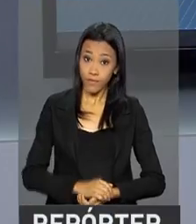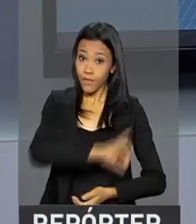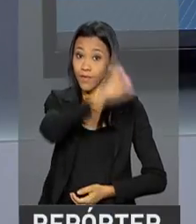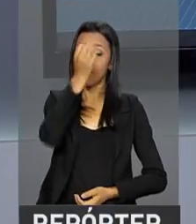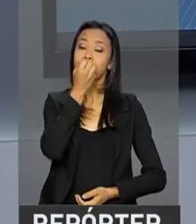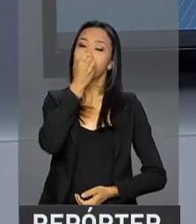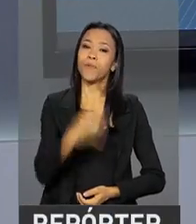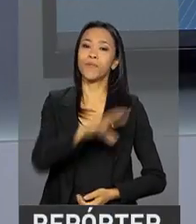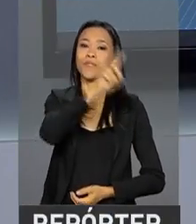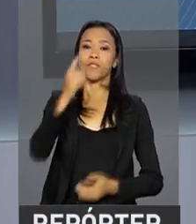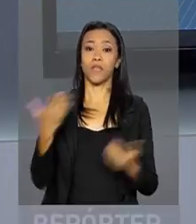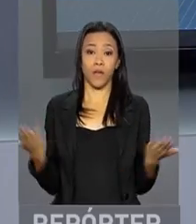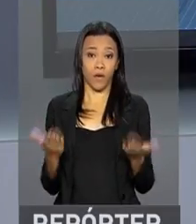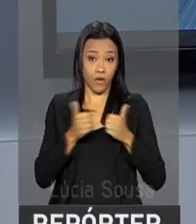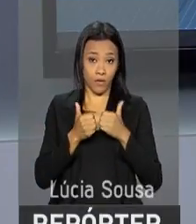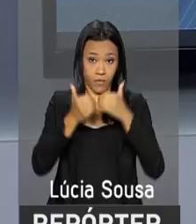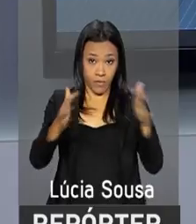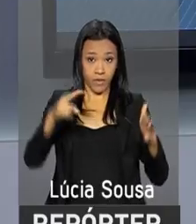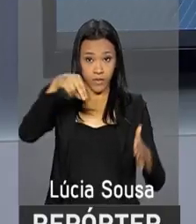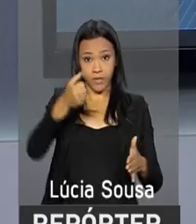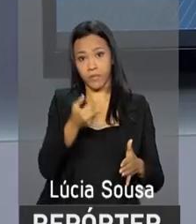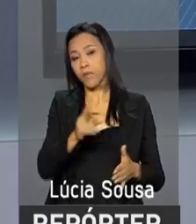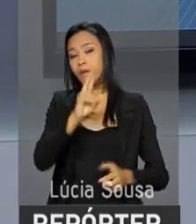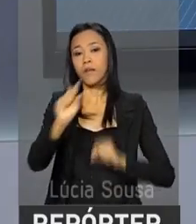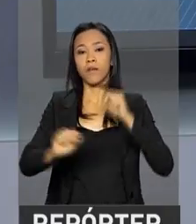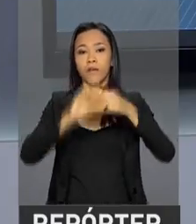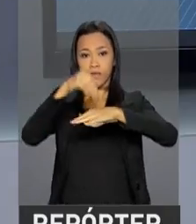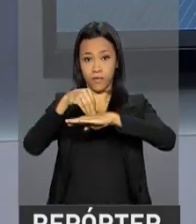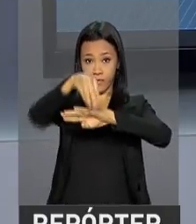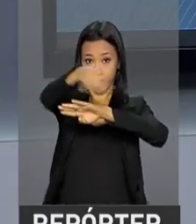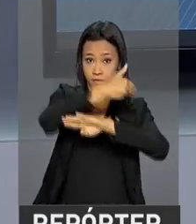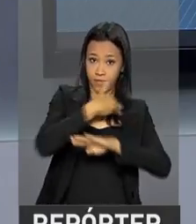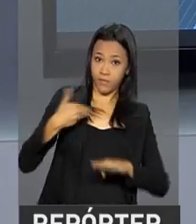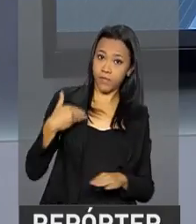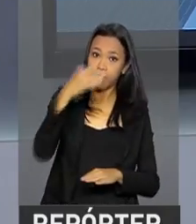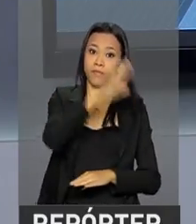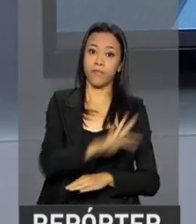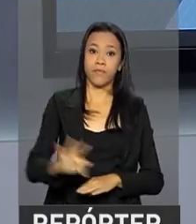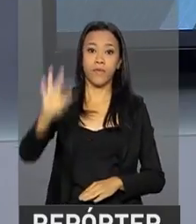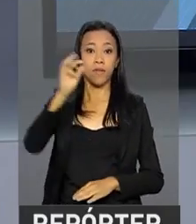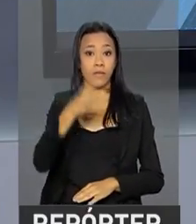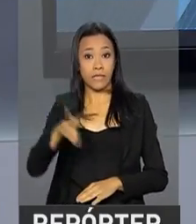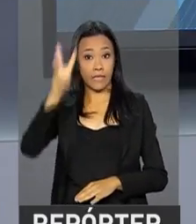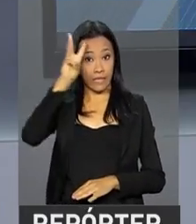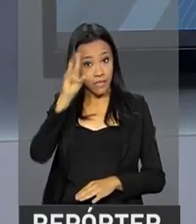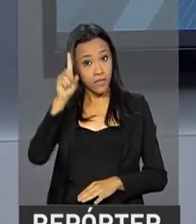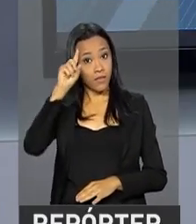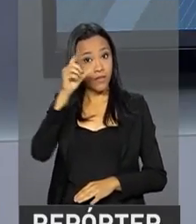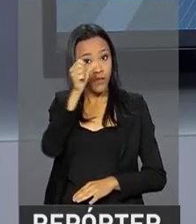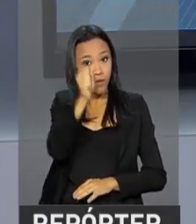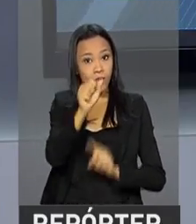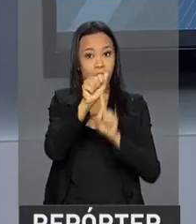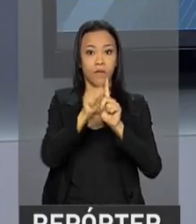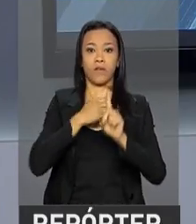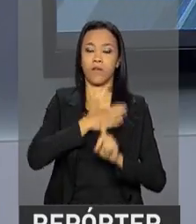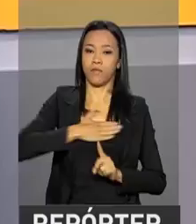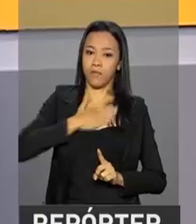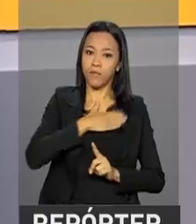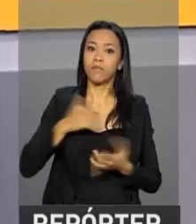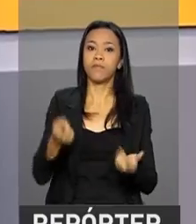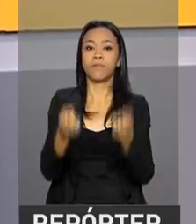Olá, bom dia. Começa agora o Repórter NBR com as notícias do governo federal desta terça-feira, 8 de